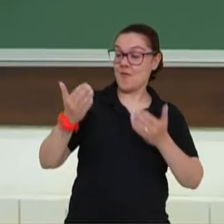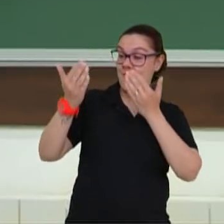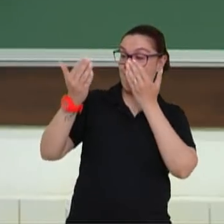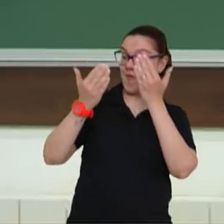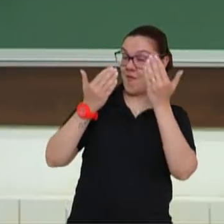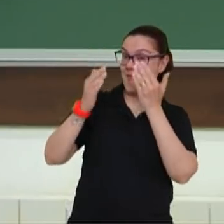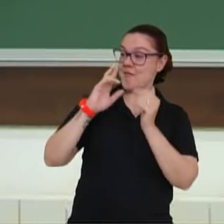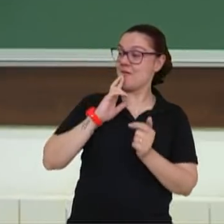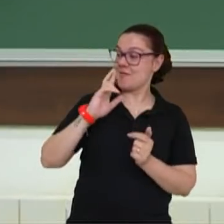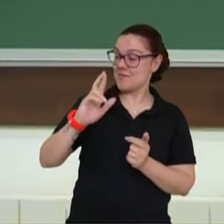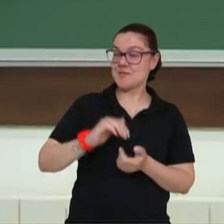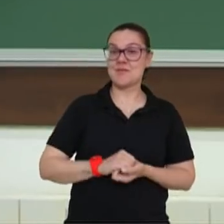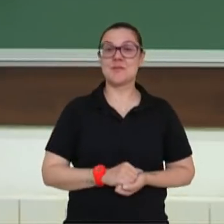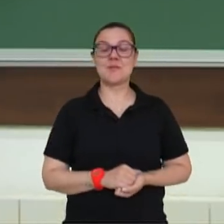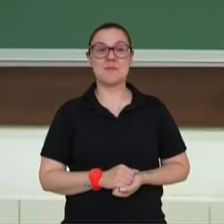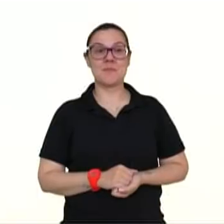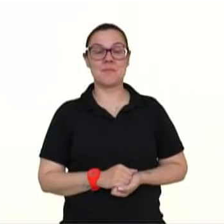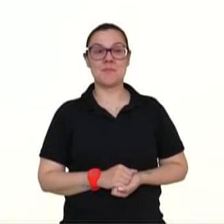conferindo a resposta.